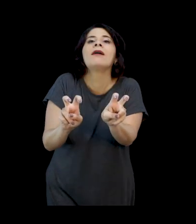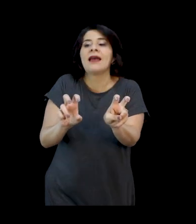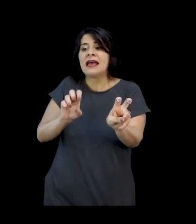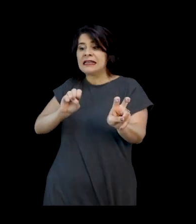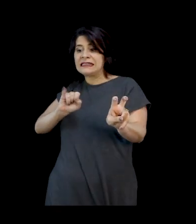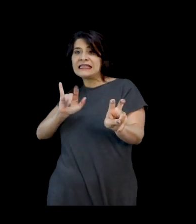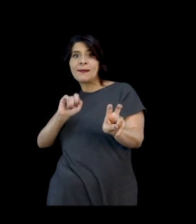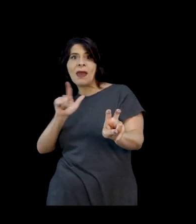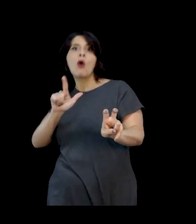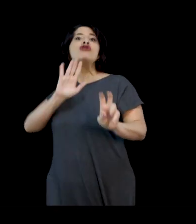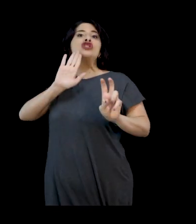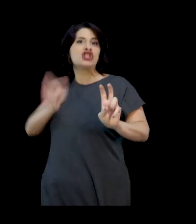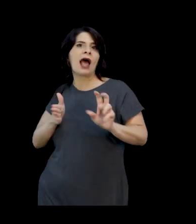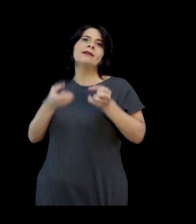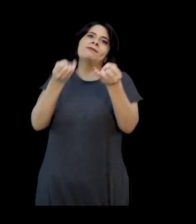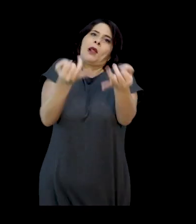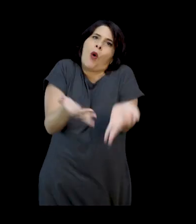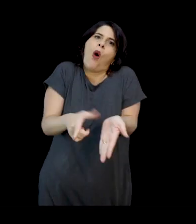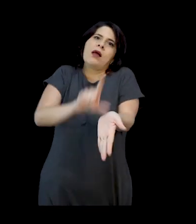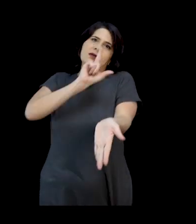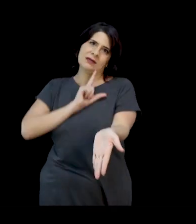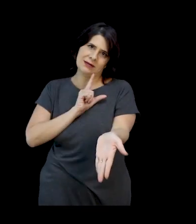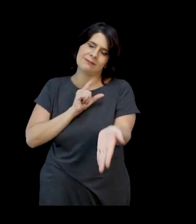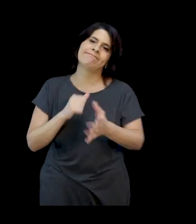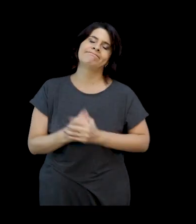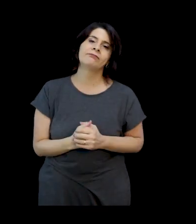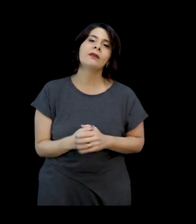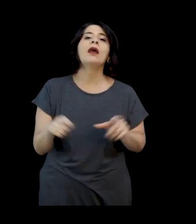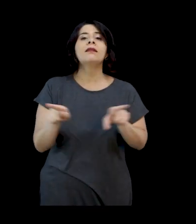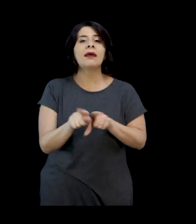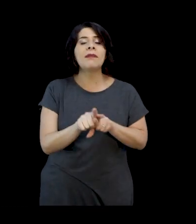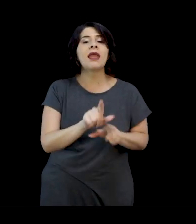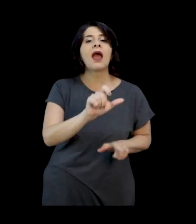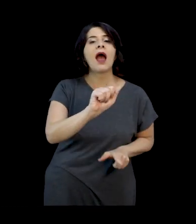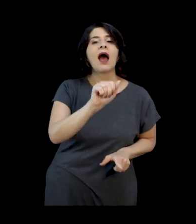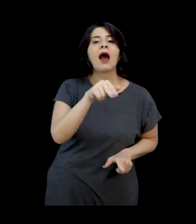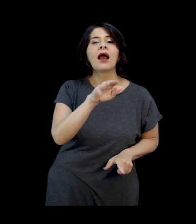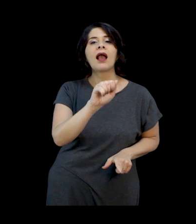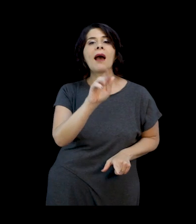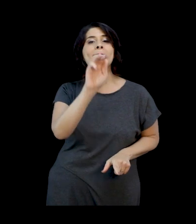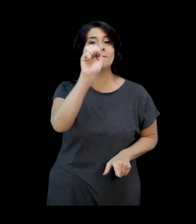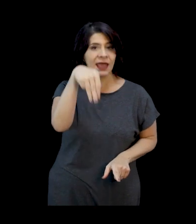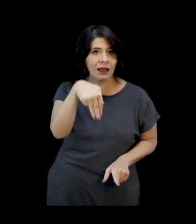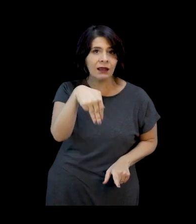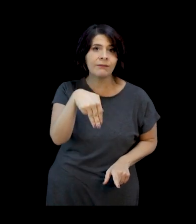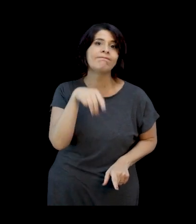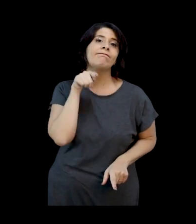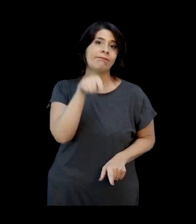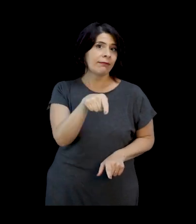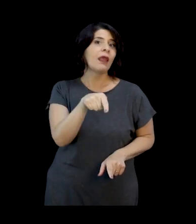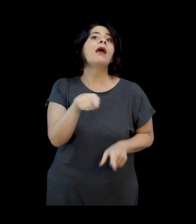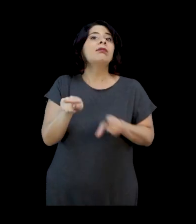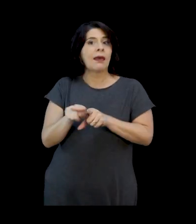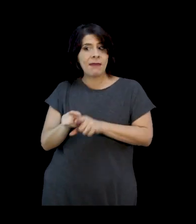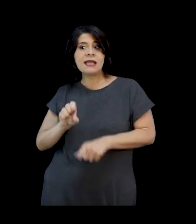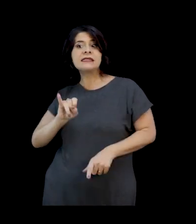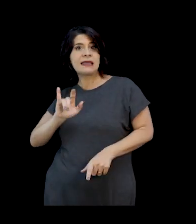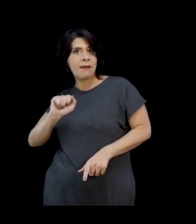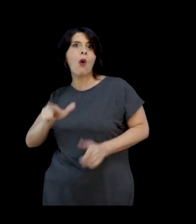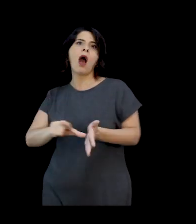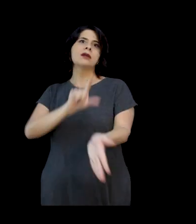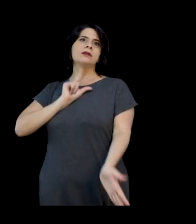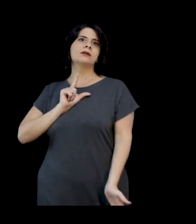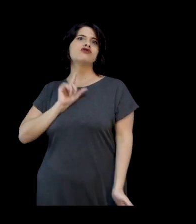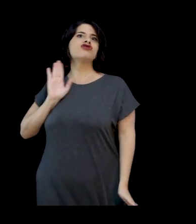Simmel. E antecedeu também o Agamben, quando o Simmel coloca a questão do homem